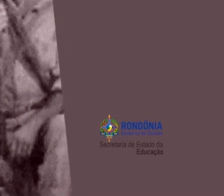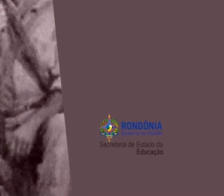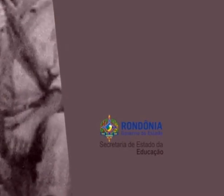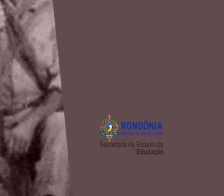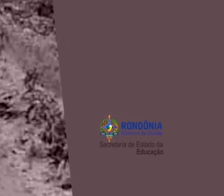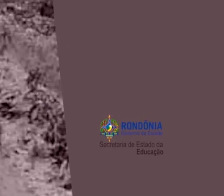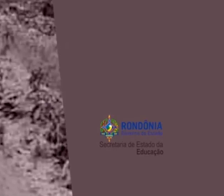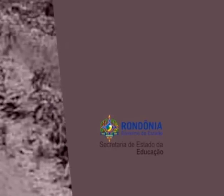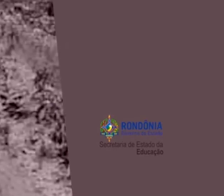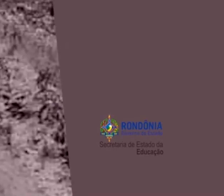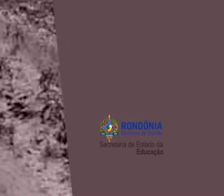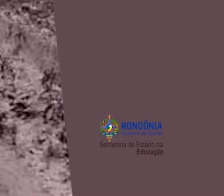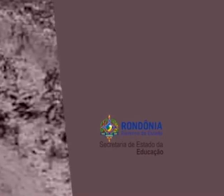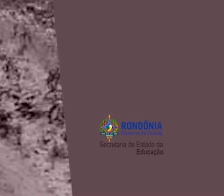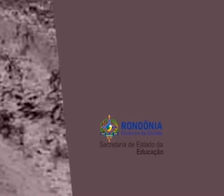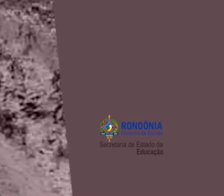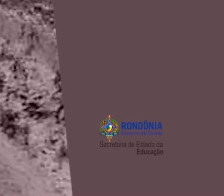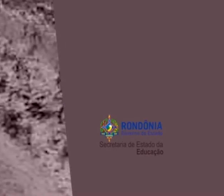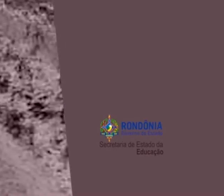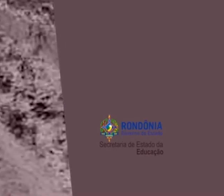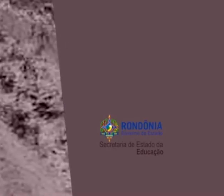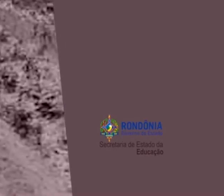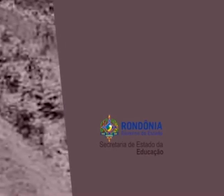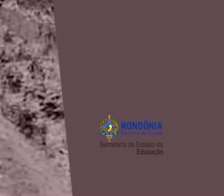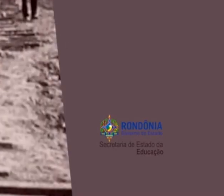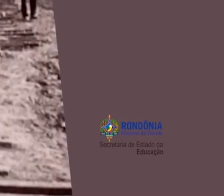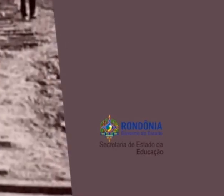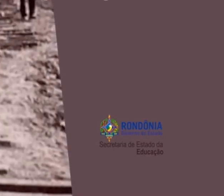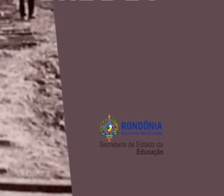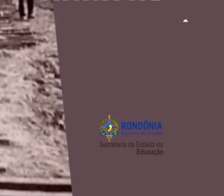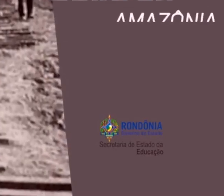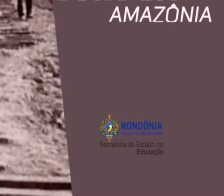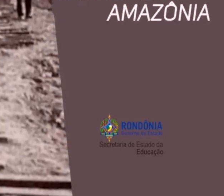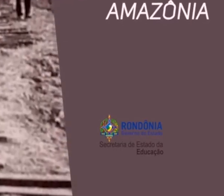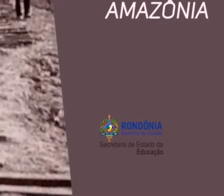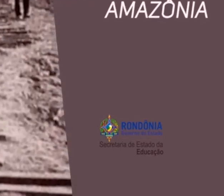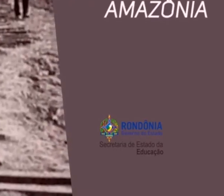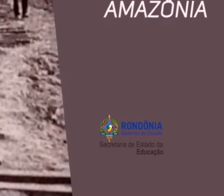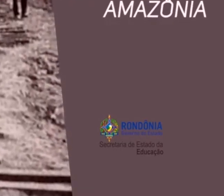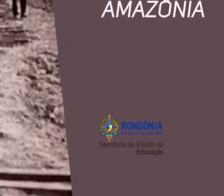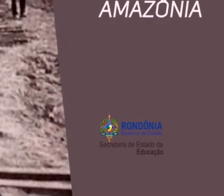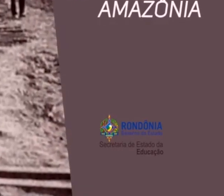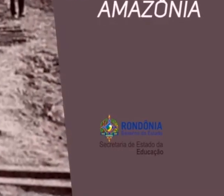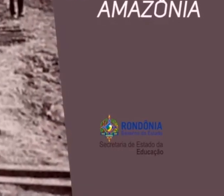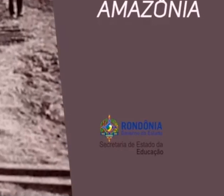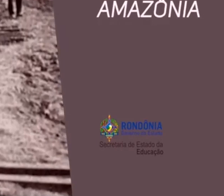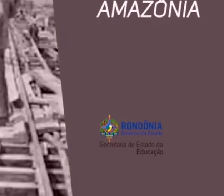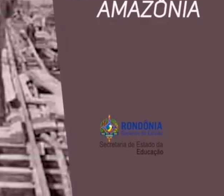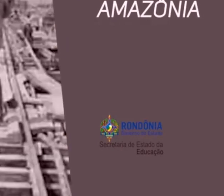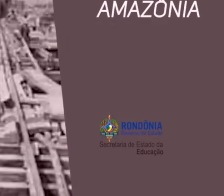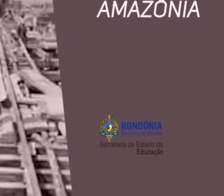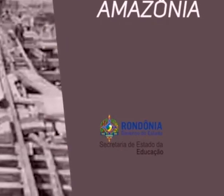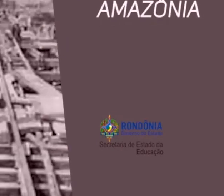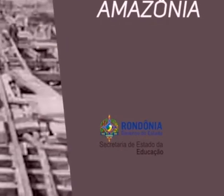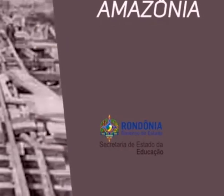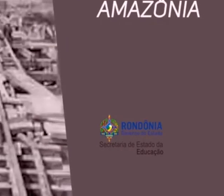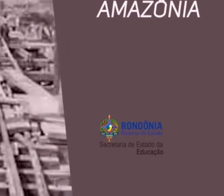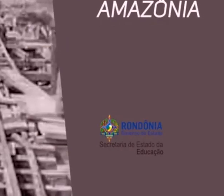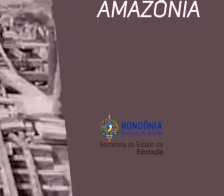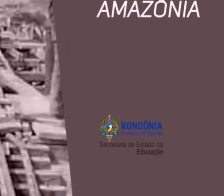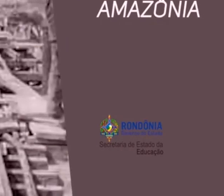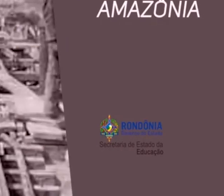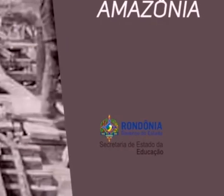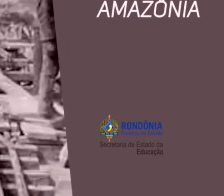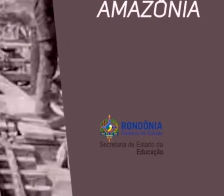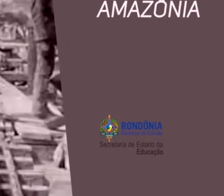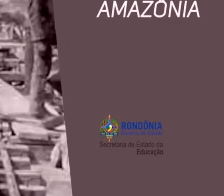incluindo o projeto da construção de uma ferrovia para escoar o ouro da Amazônia, dos seringais, da região